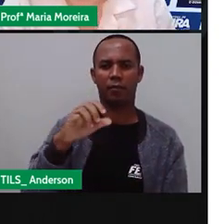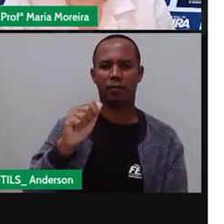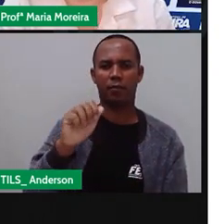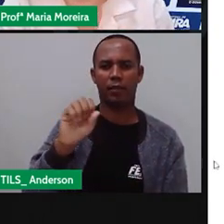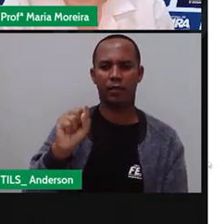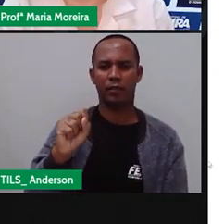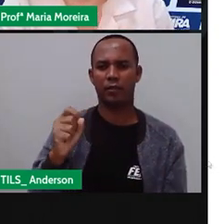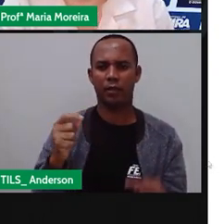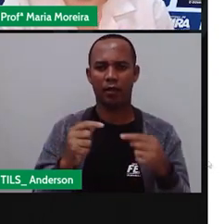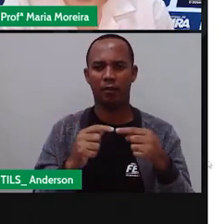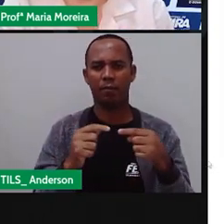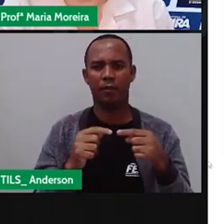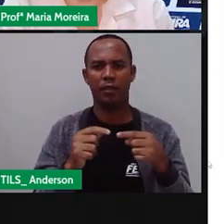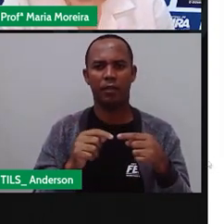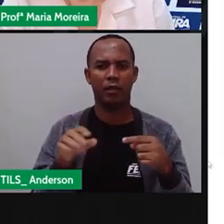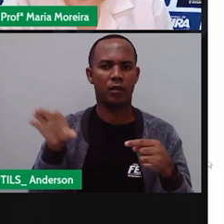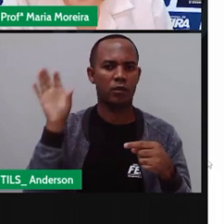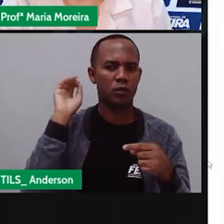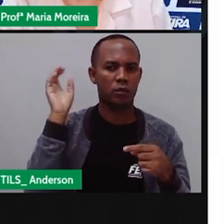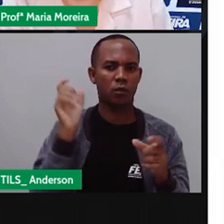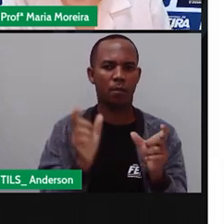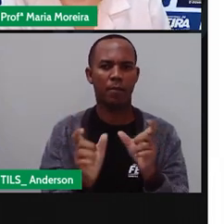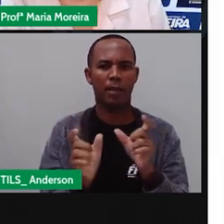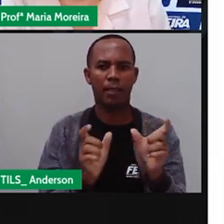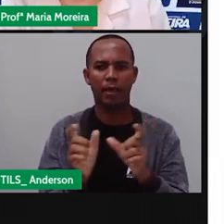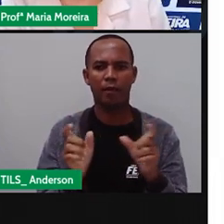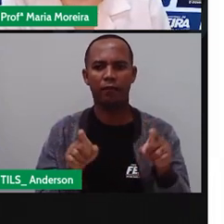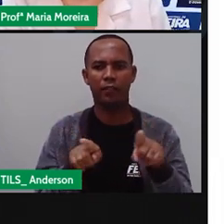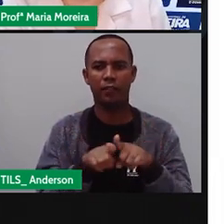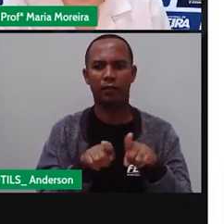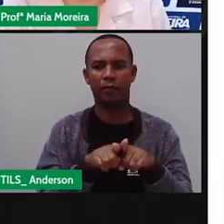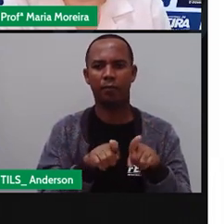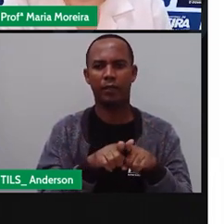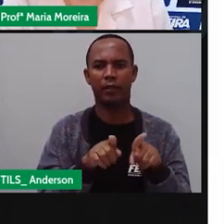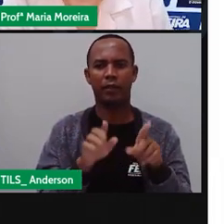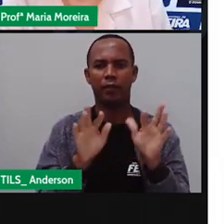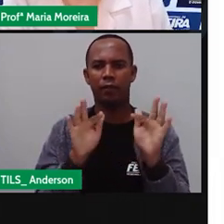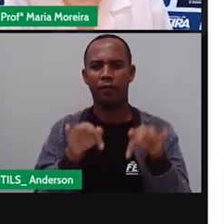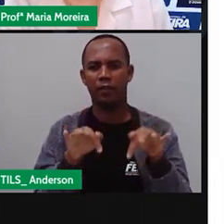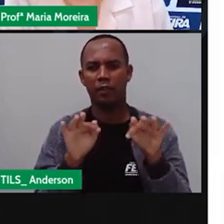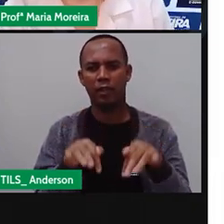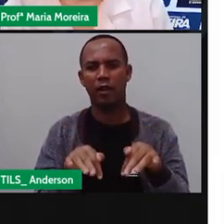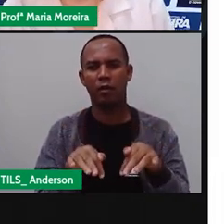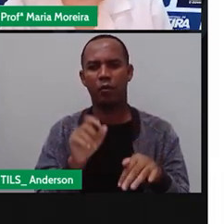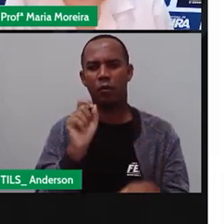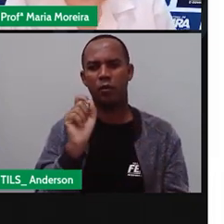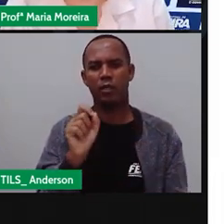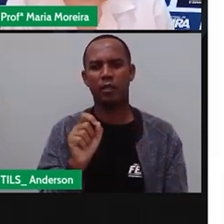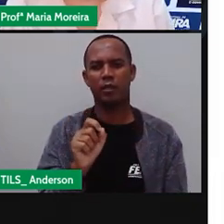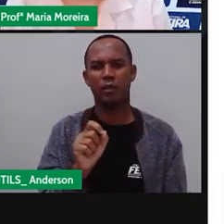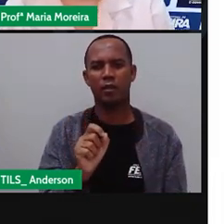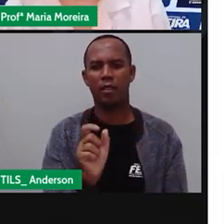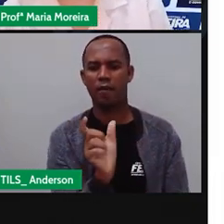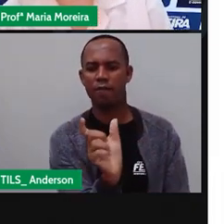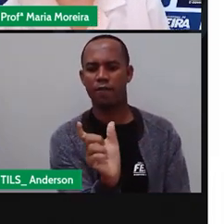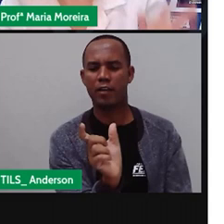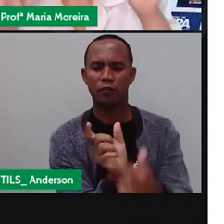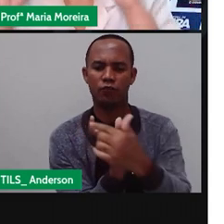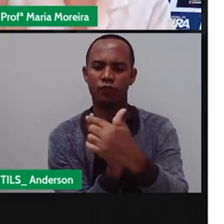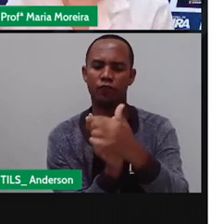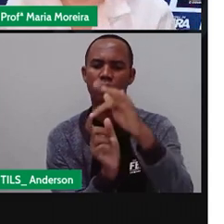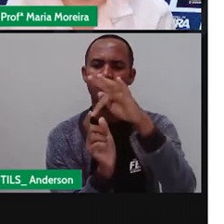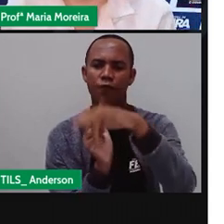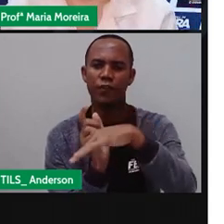pela semelhança de som entre as palavras manifestam-se mais no final que dos versos. Então é muito comum a gente ver essas rimas